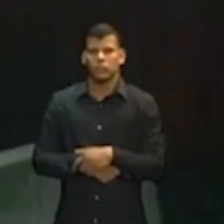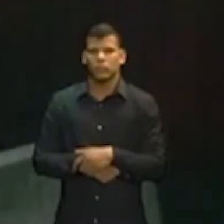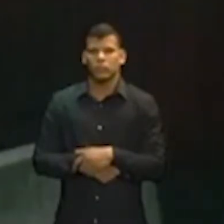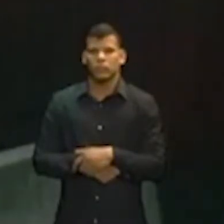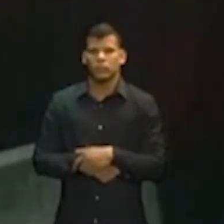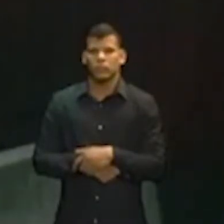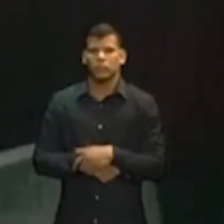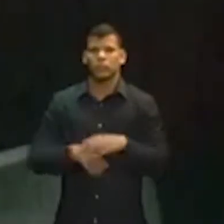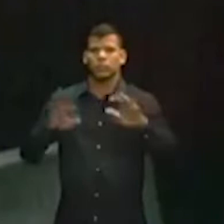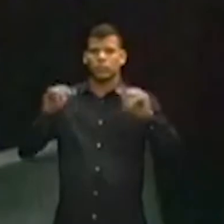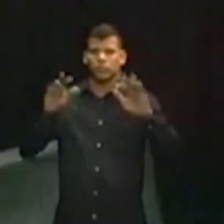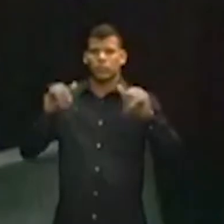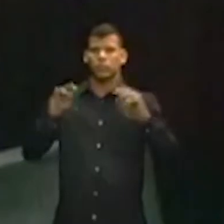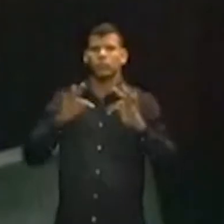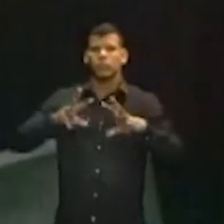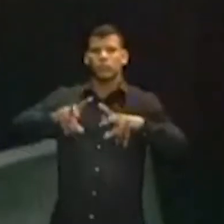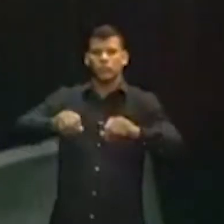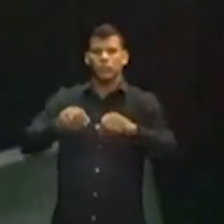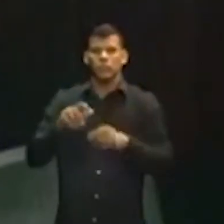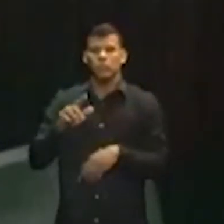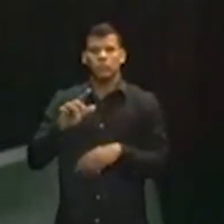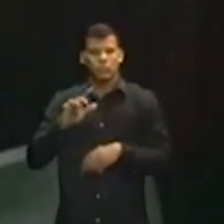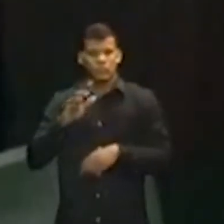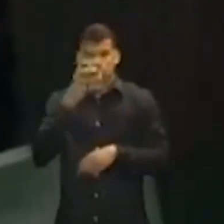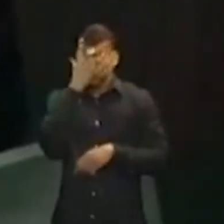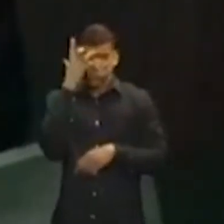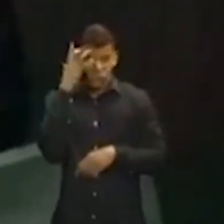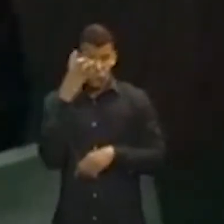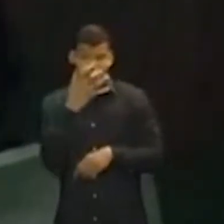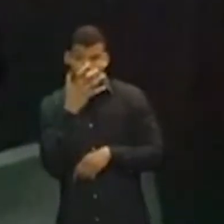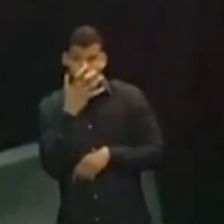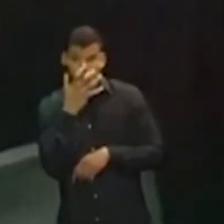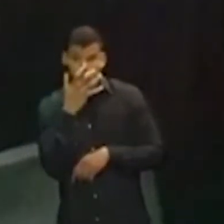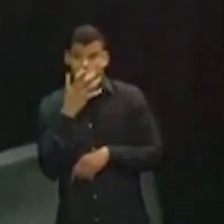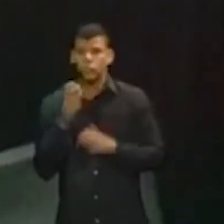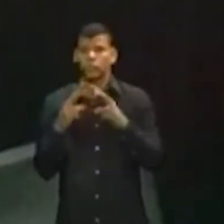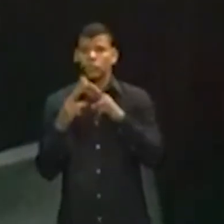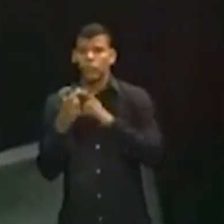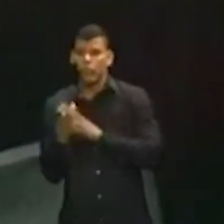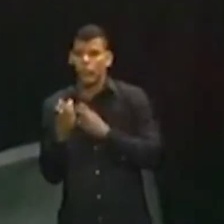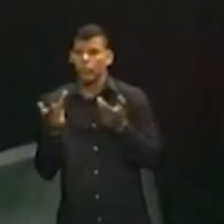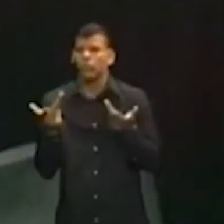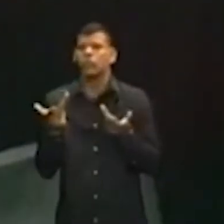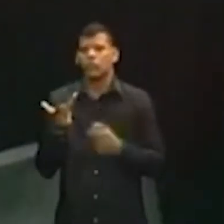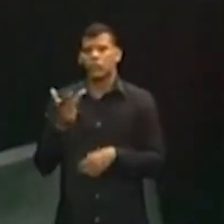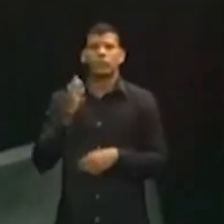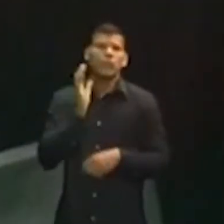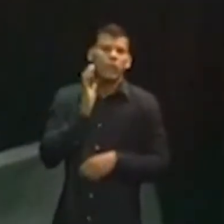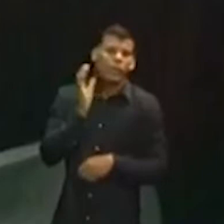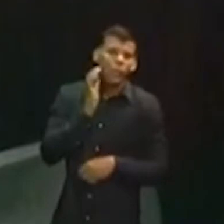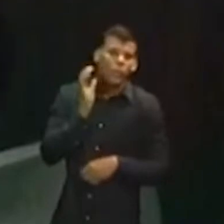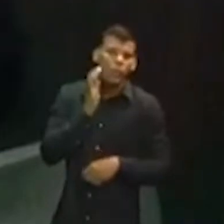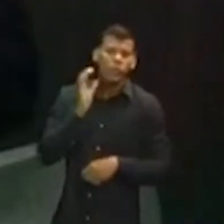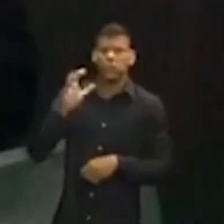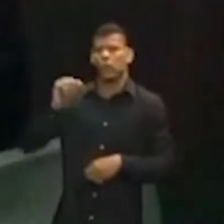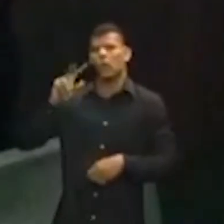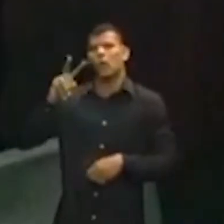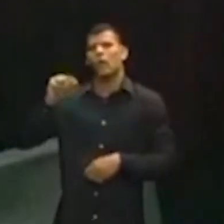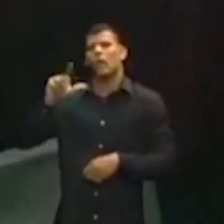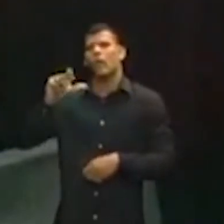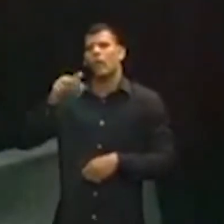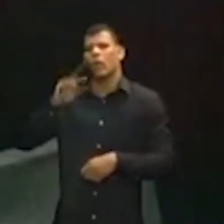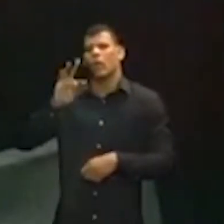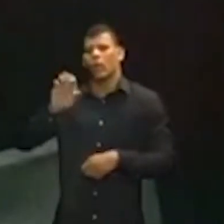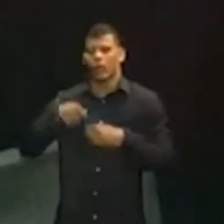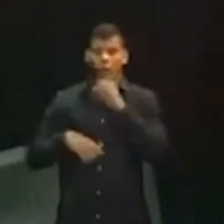nosso pessoal aí que está me acompanhando nas minhas redes sociais, notebook, delegado Cavalcante. Senhor Presidente,